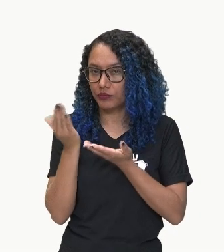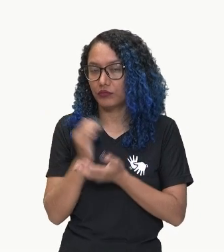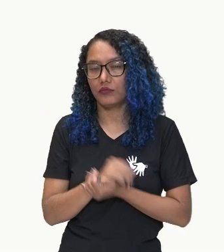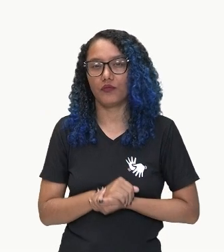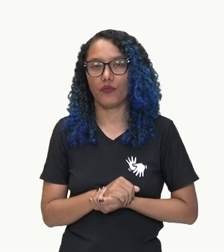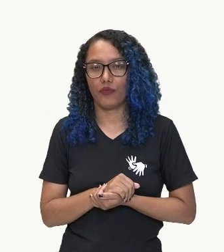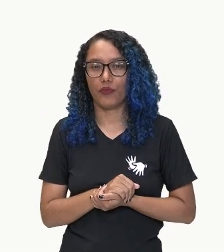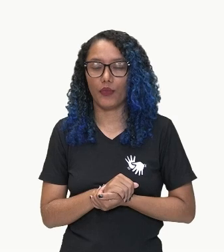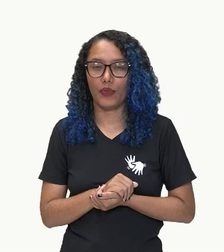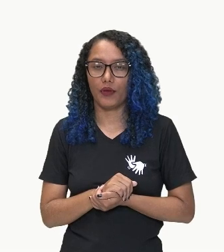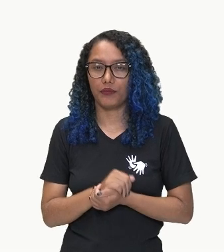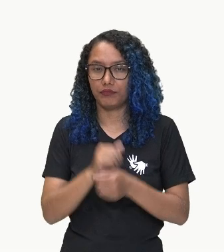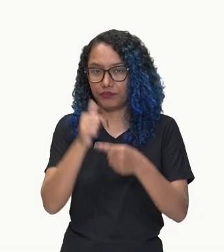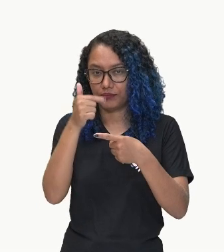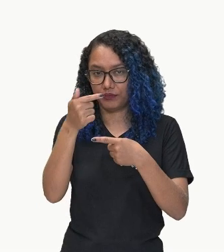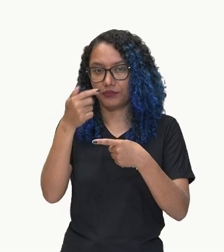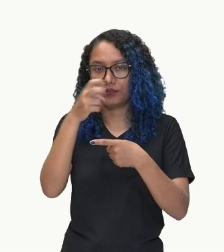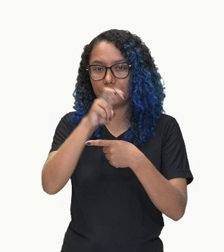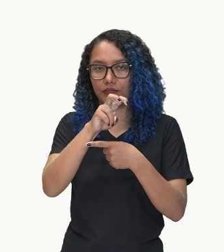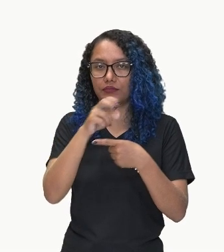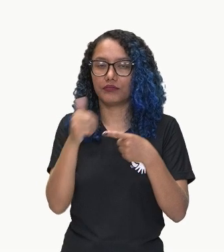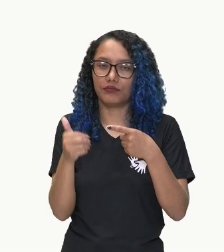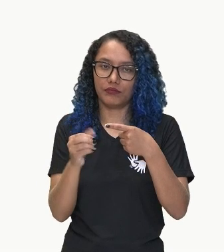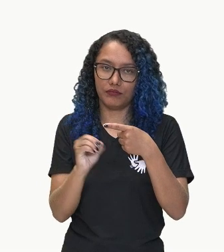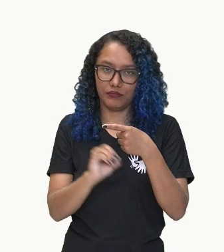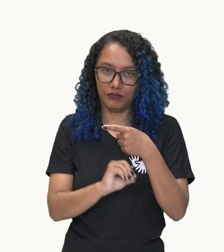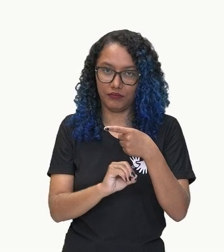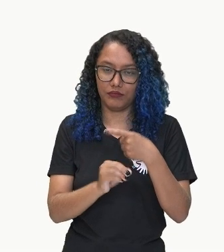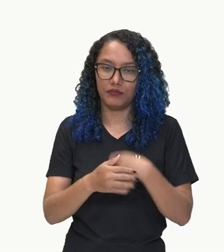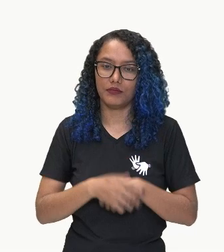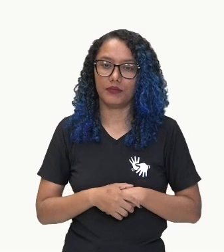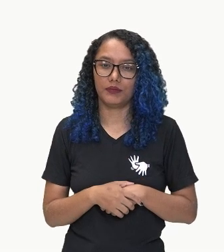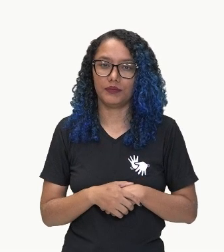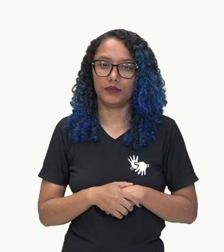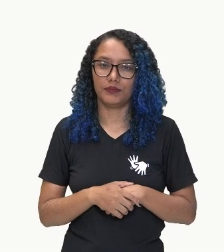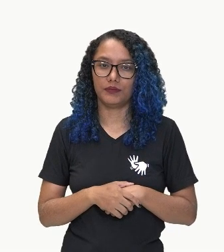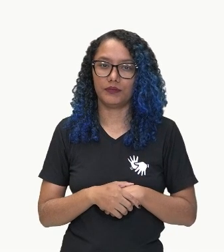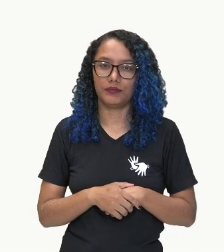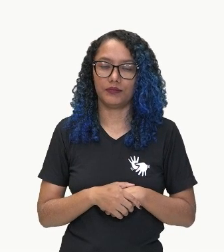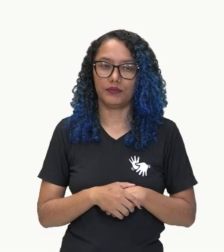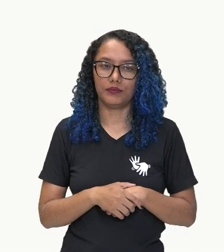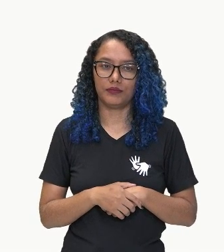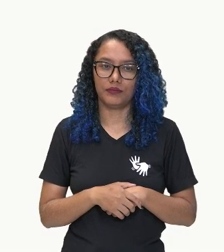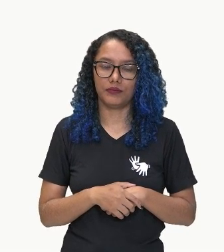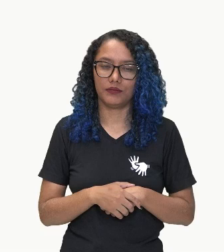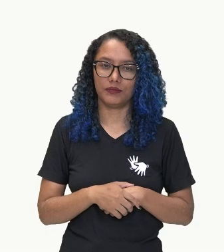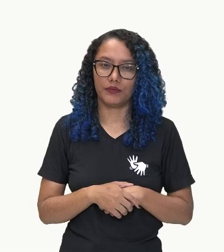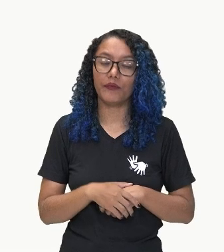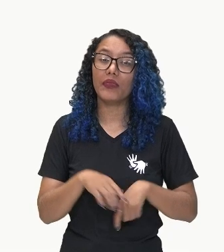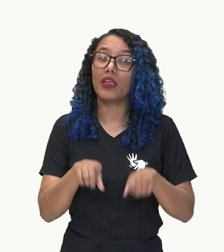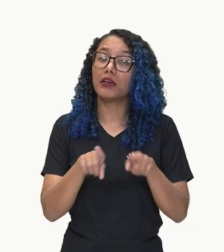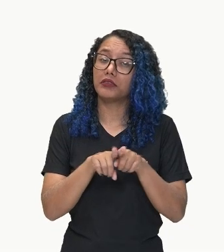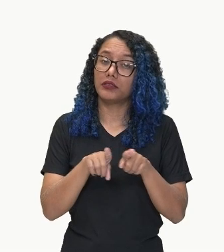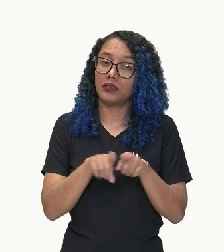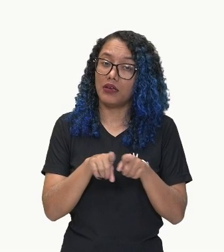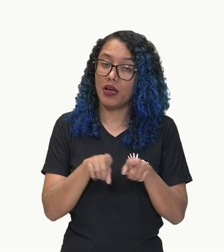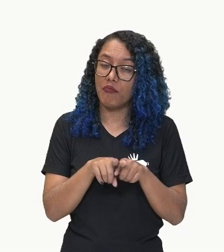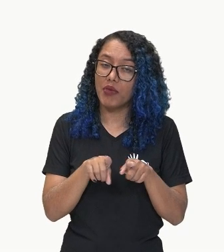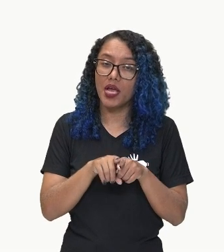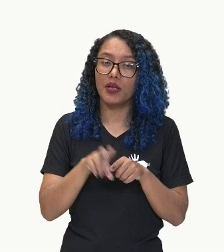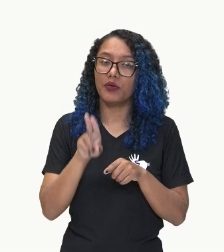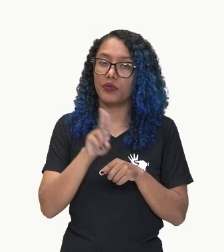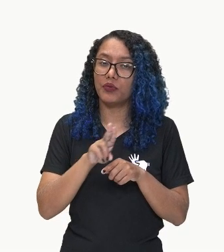75 de 100. E que também é muito utilizado aí no nosso dia a dia, quando a gente